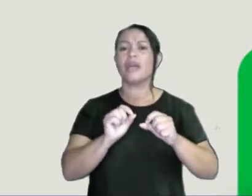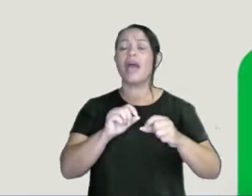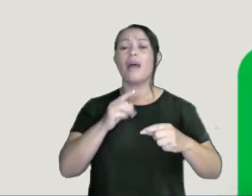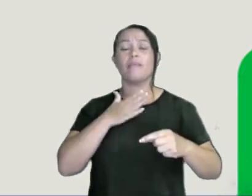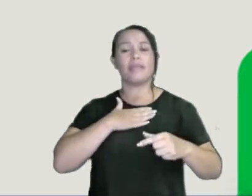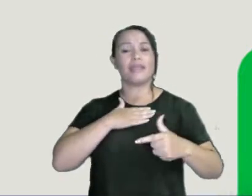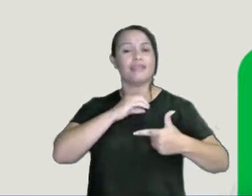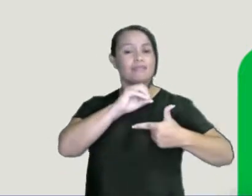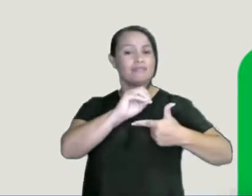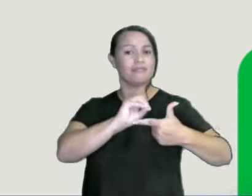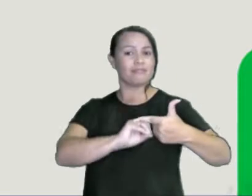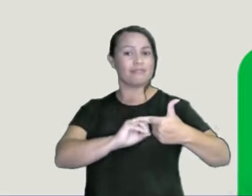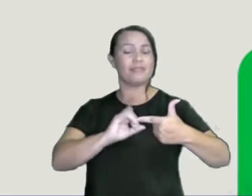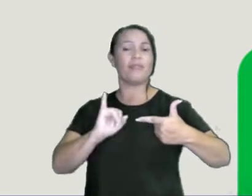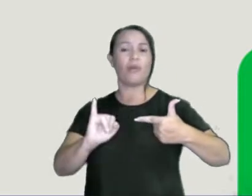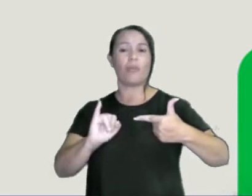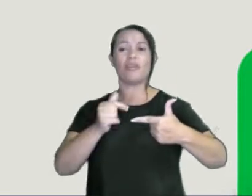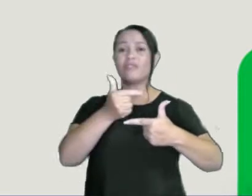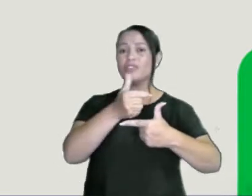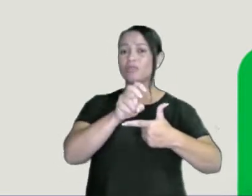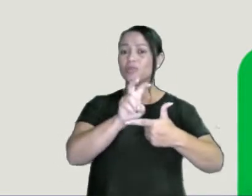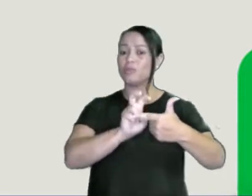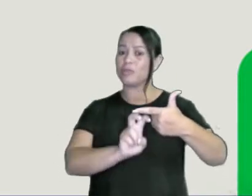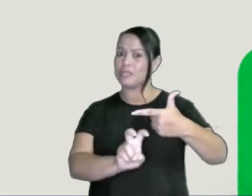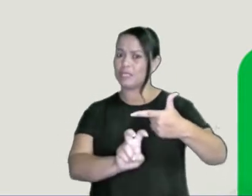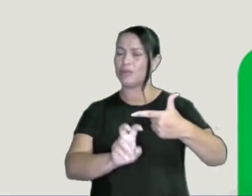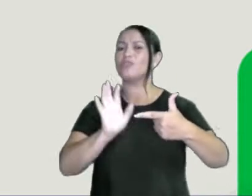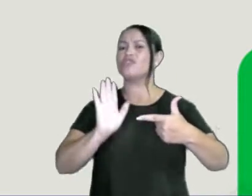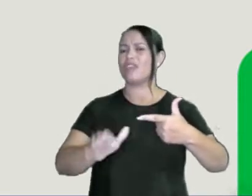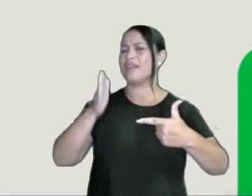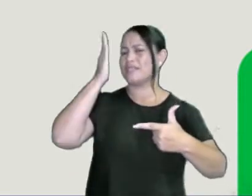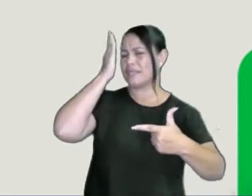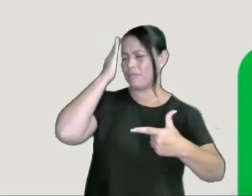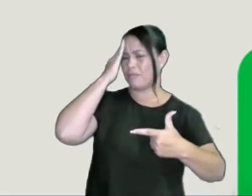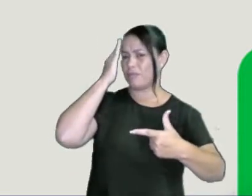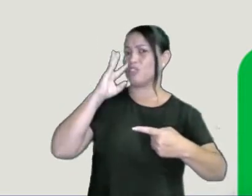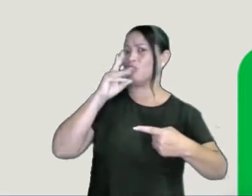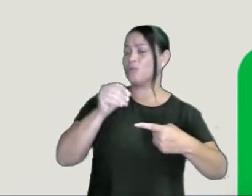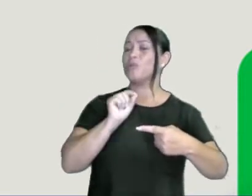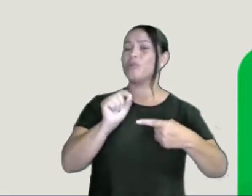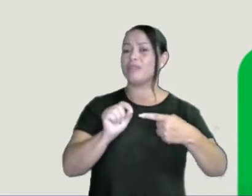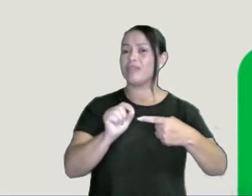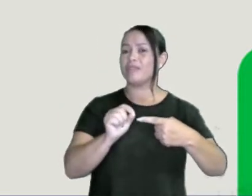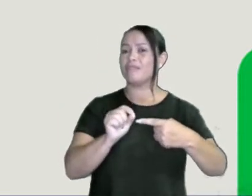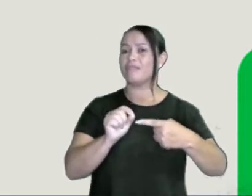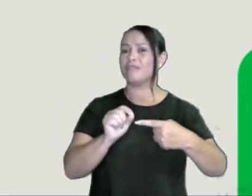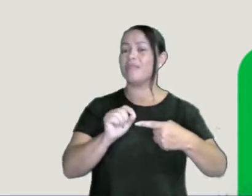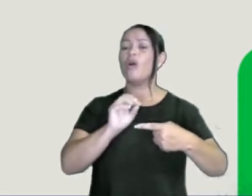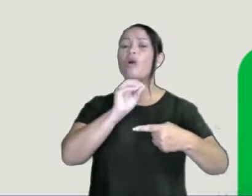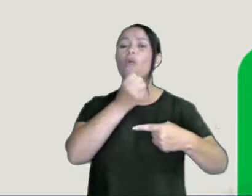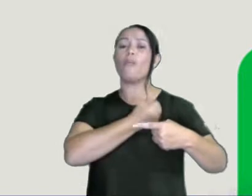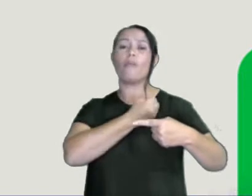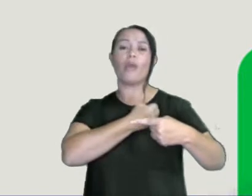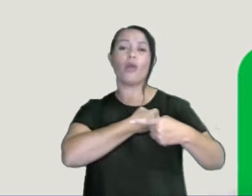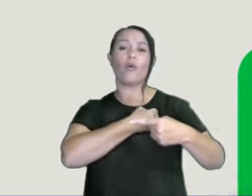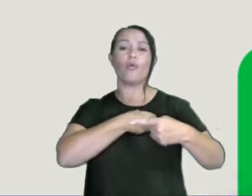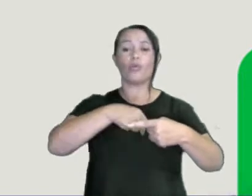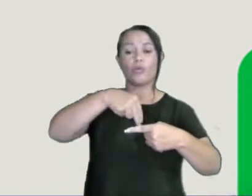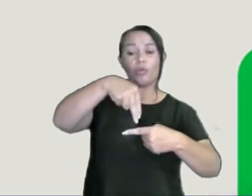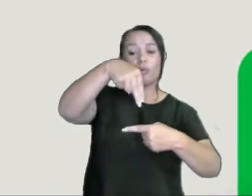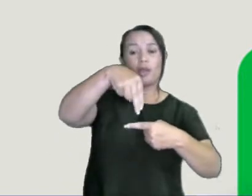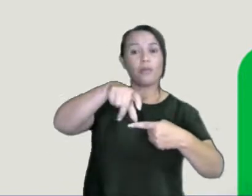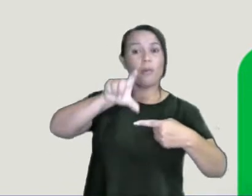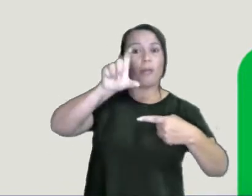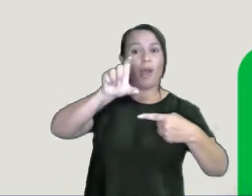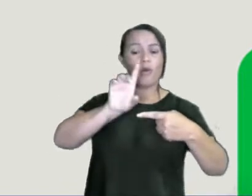aqui, 21 sobre 5, onde nós já sabemos que toda fração imprópria é o quê? O meu numerador é